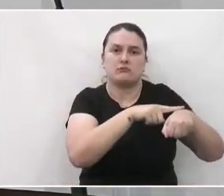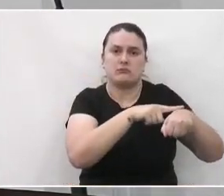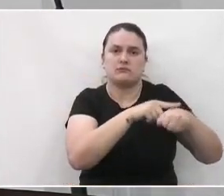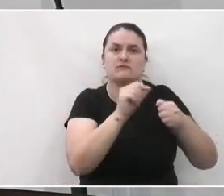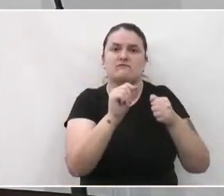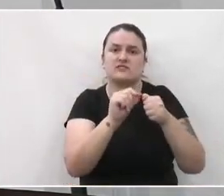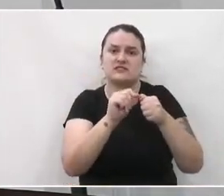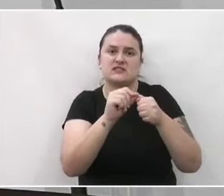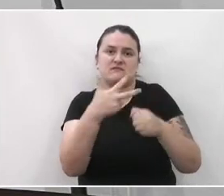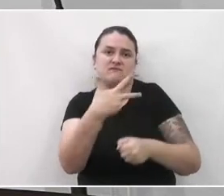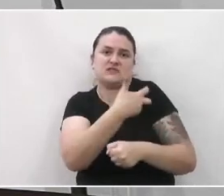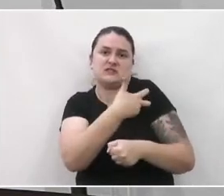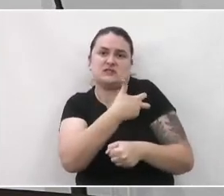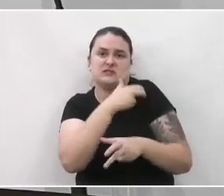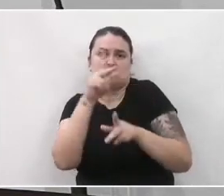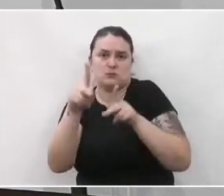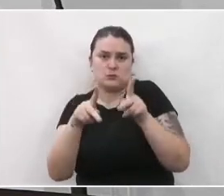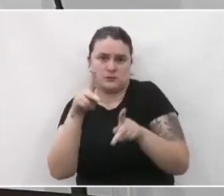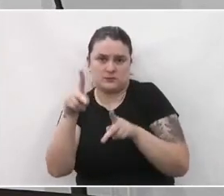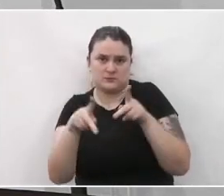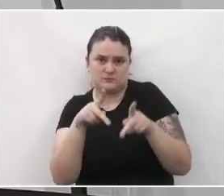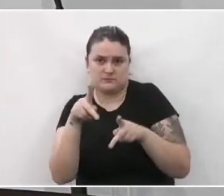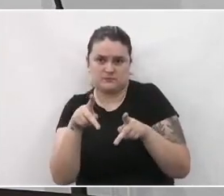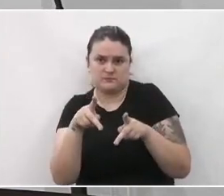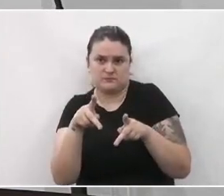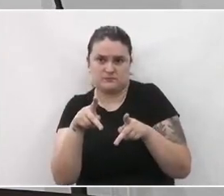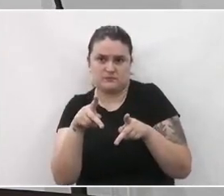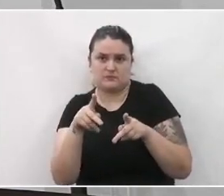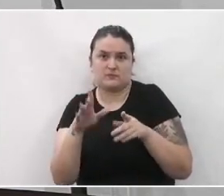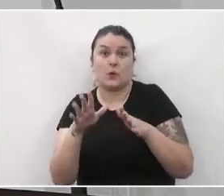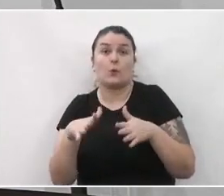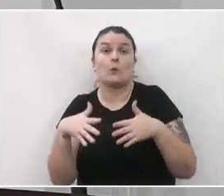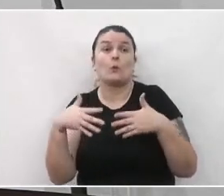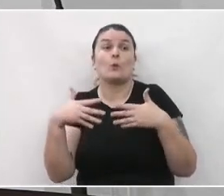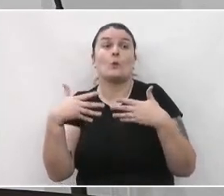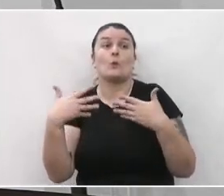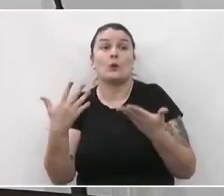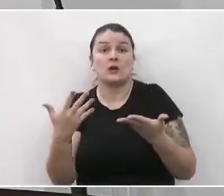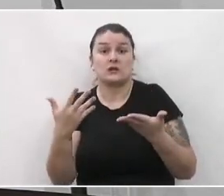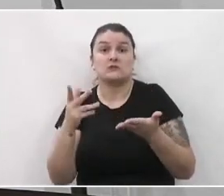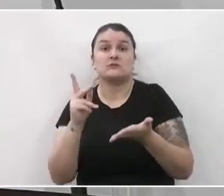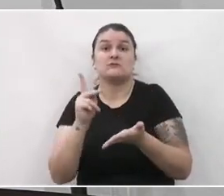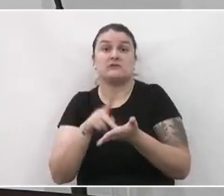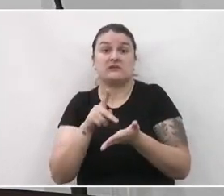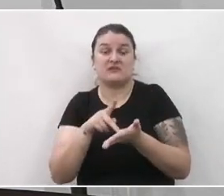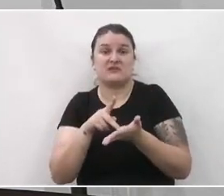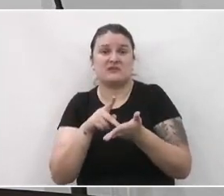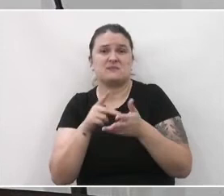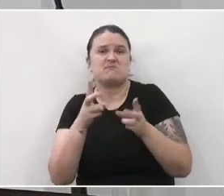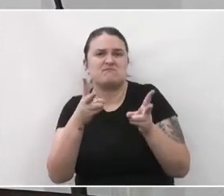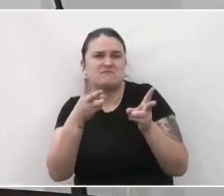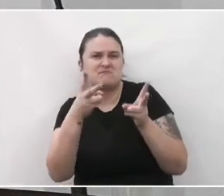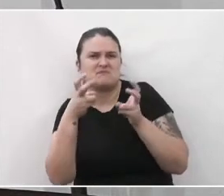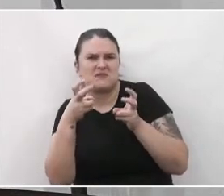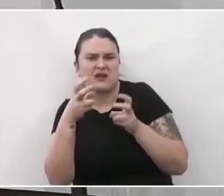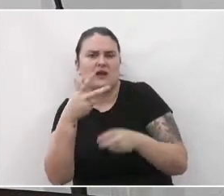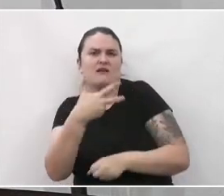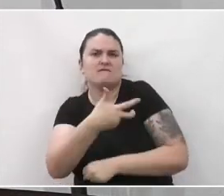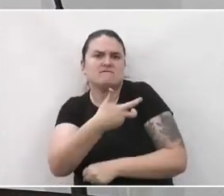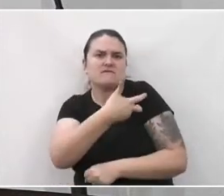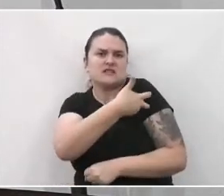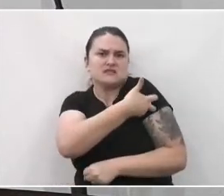fazer a vacinação da população. Quando realmente viu-se que a